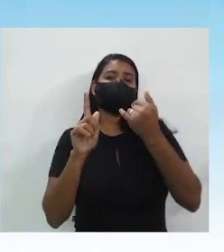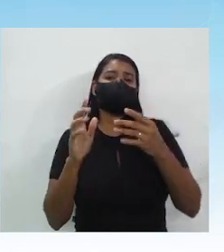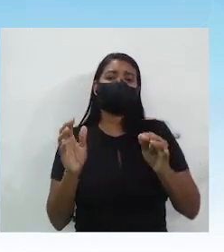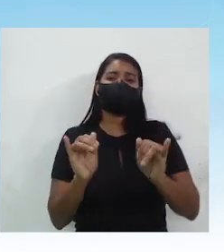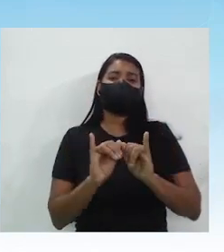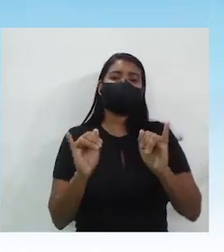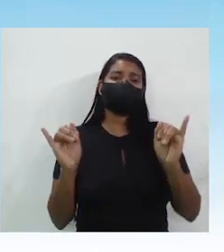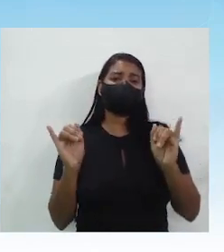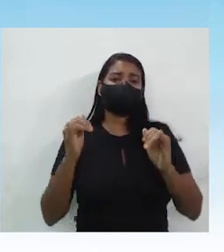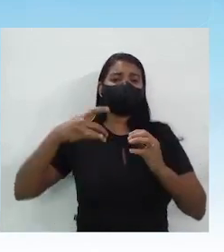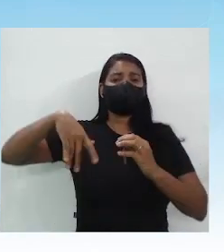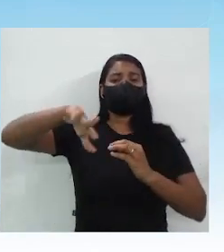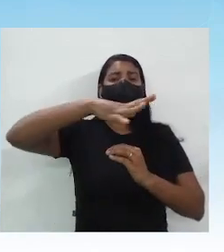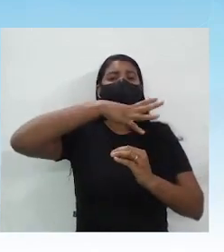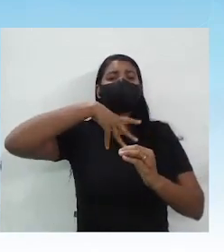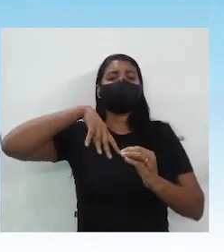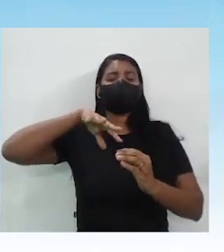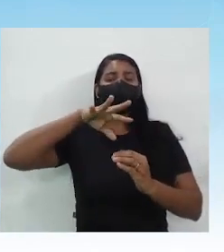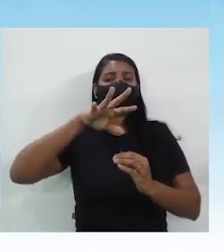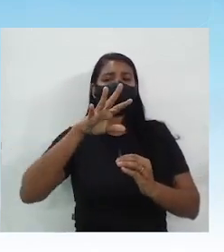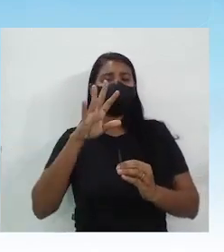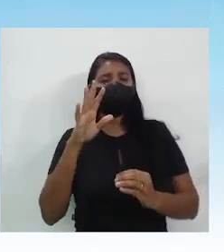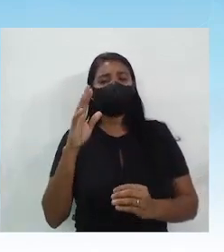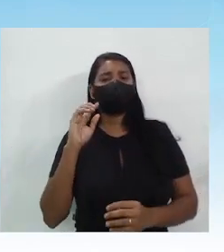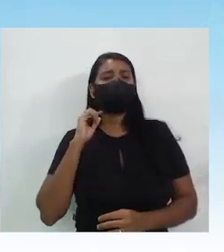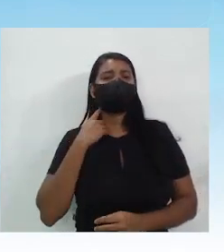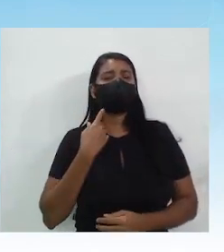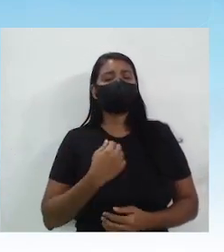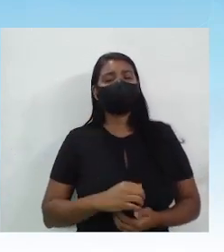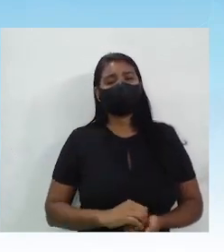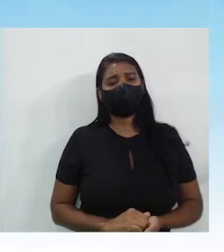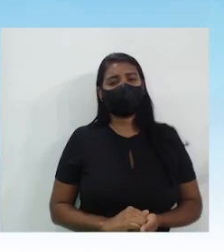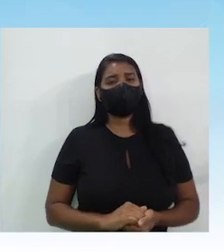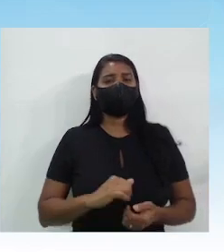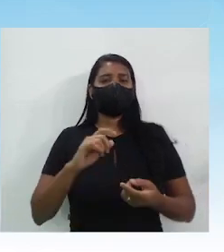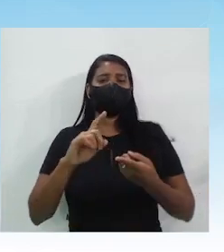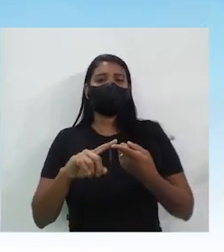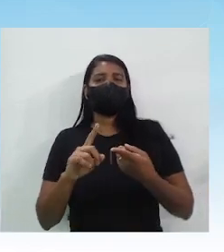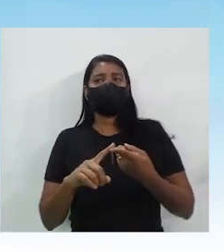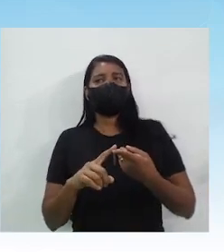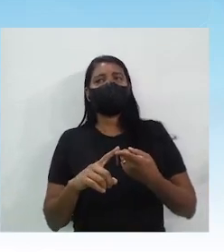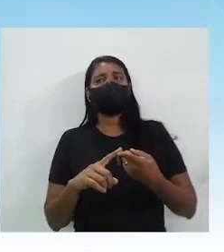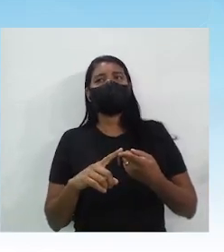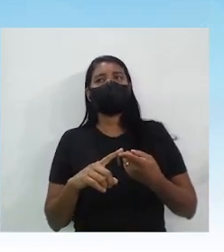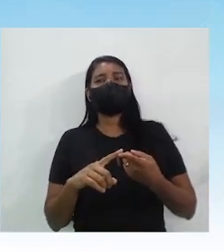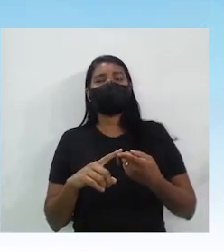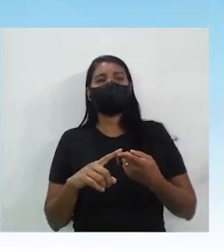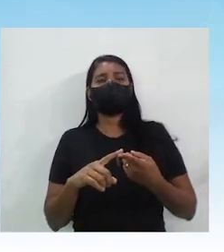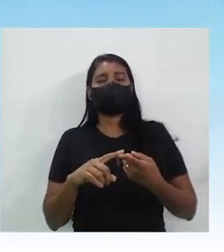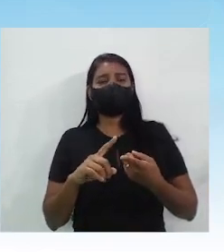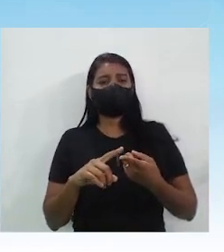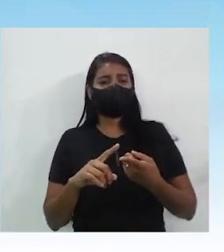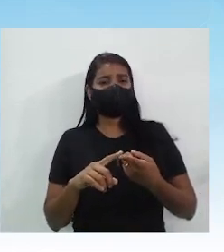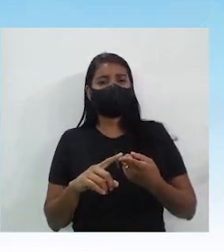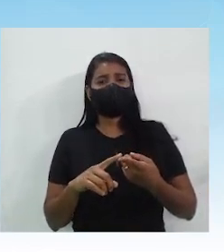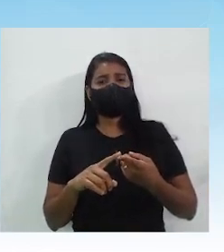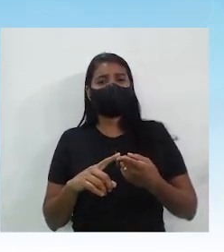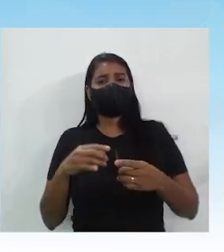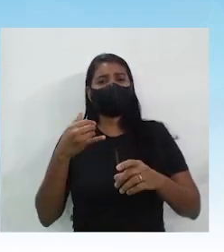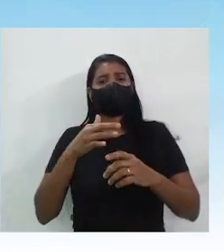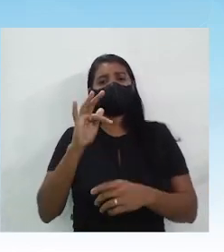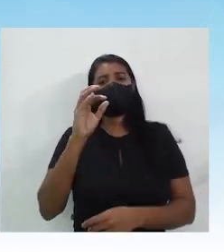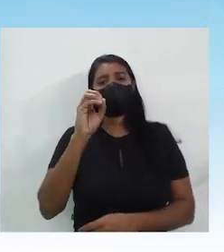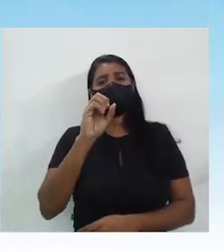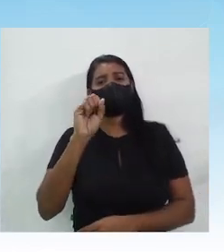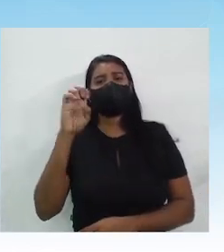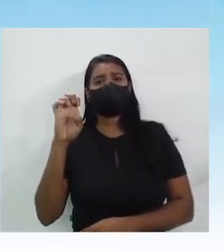na atmosfera grandes quantidades de poluentes, além de ser ali também um